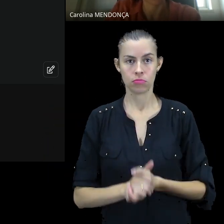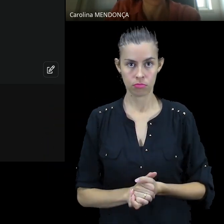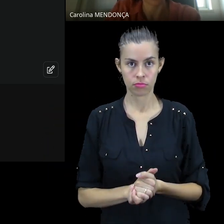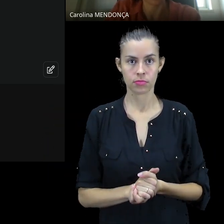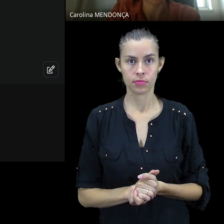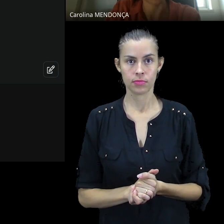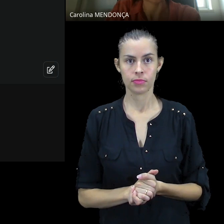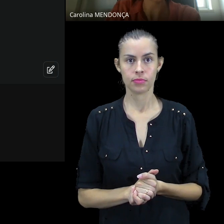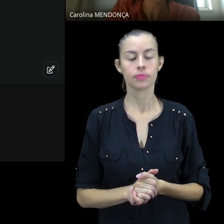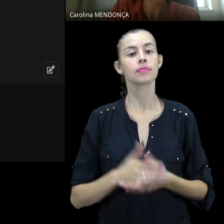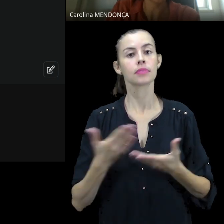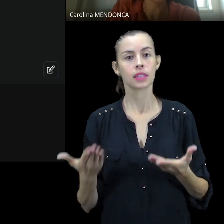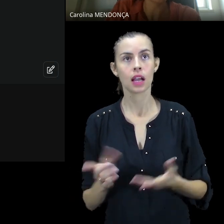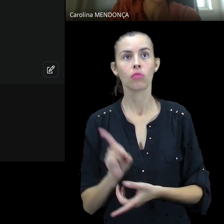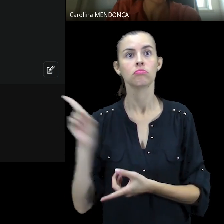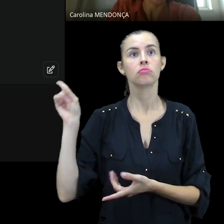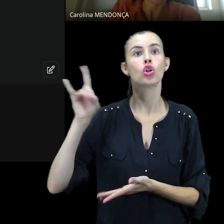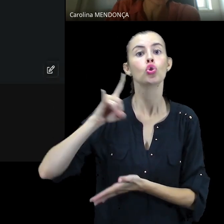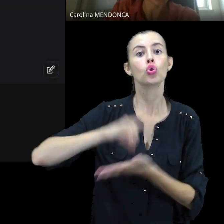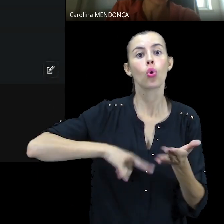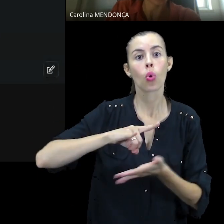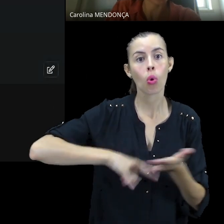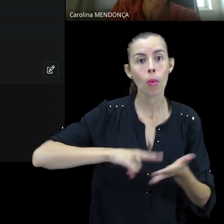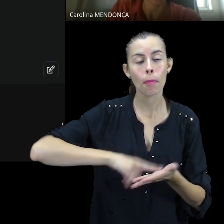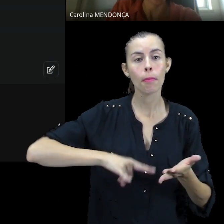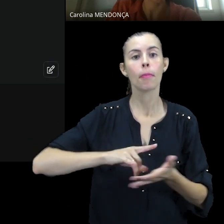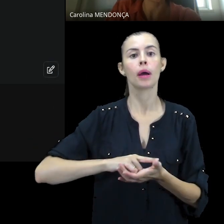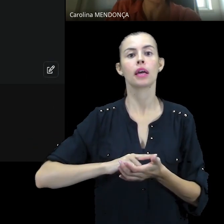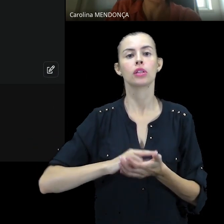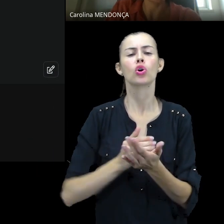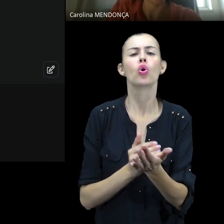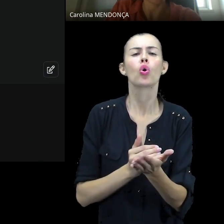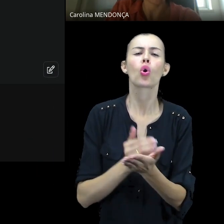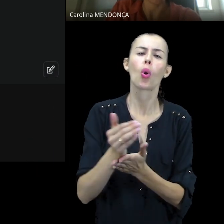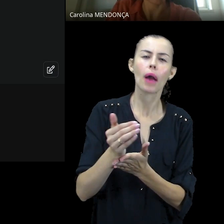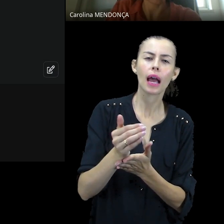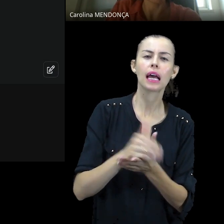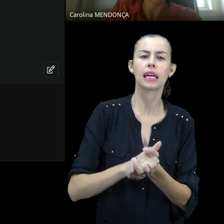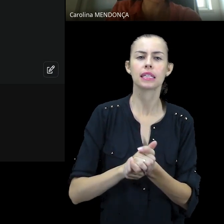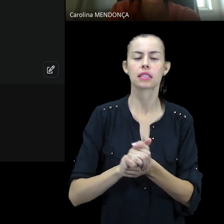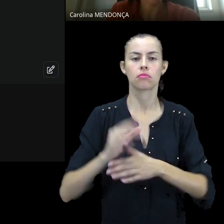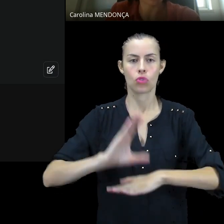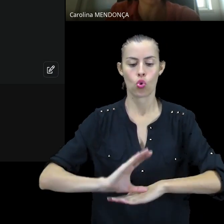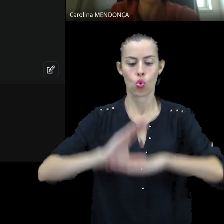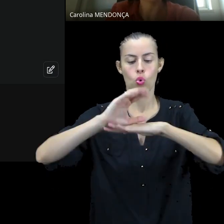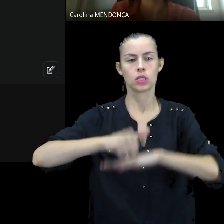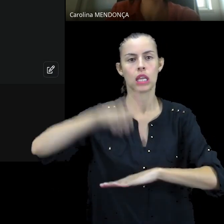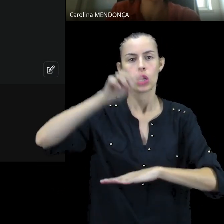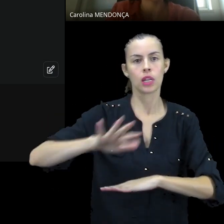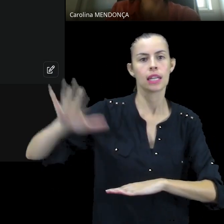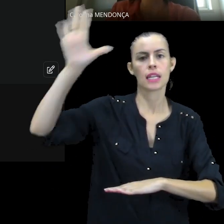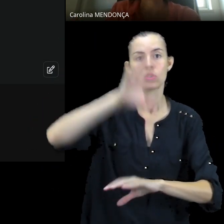transformação da nossa realidade. Então, essa diretriz, ela também, ela começa, inclusive, um